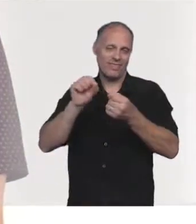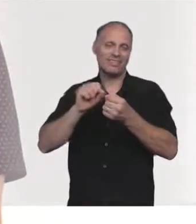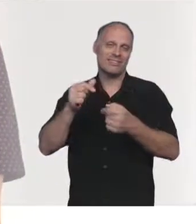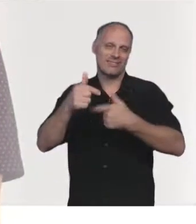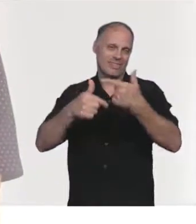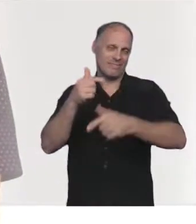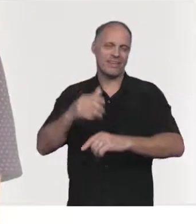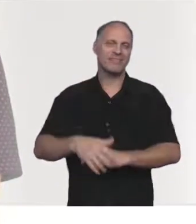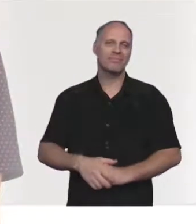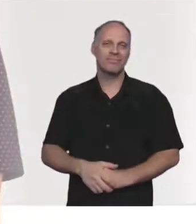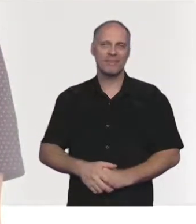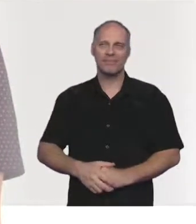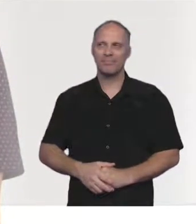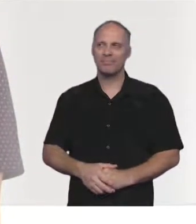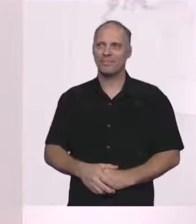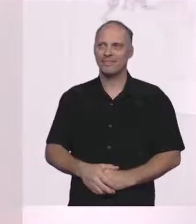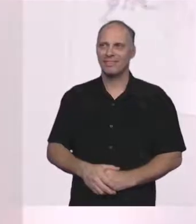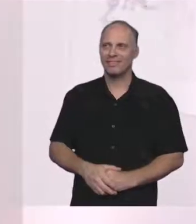as gravuras, né?